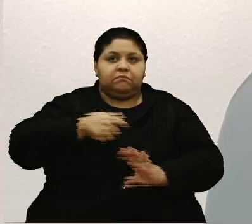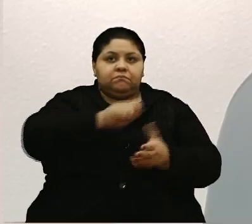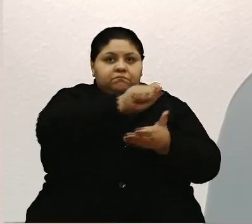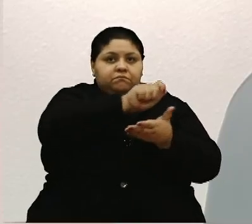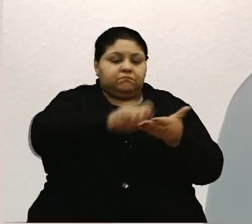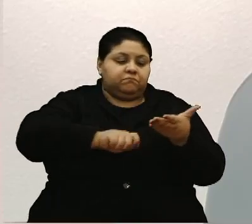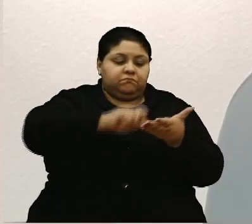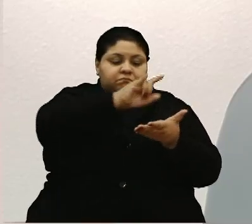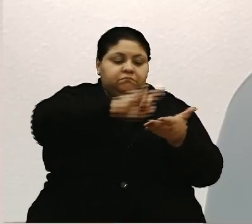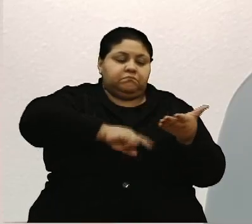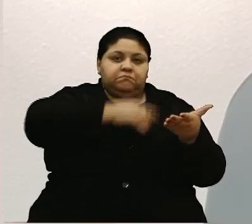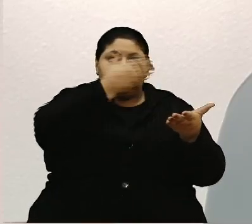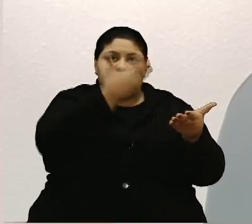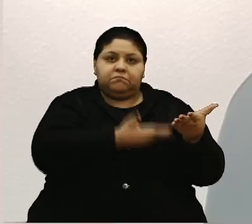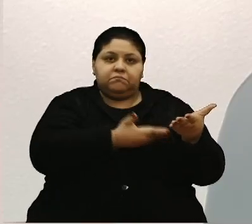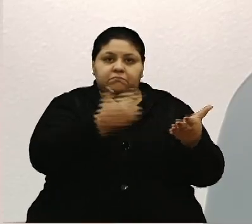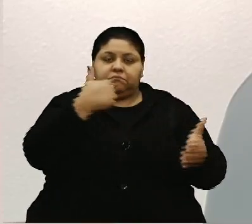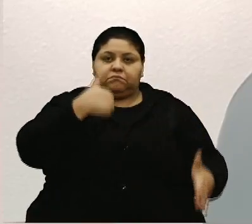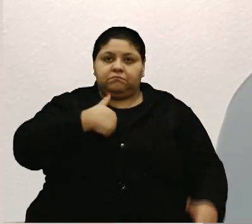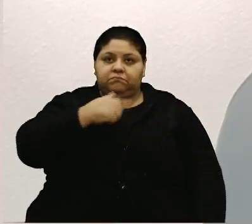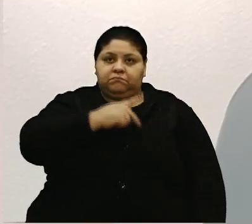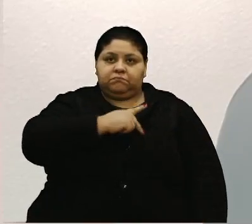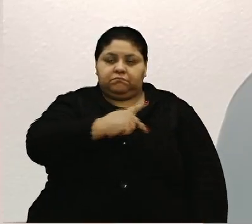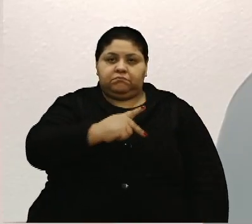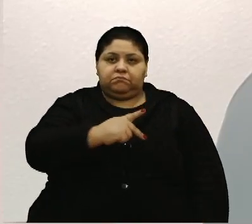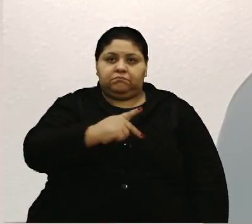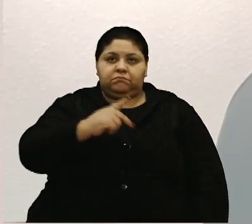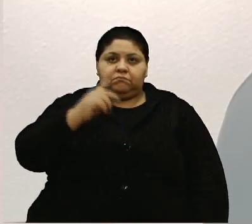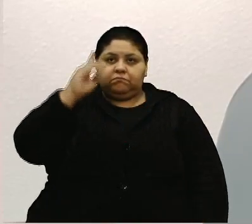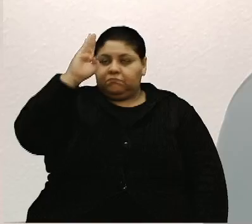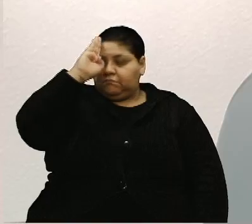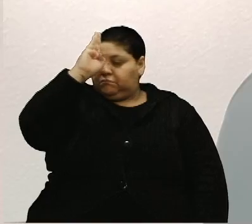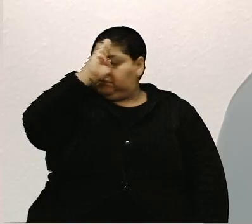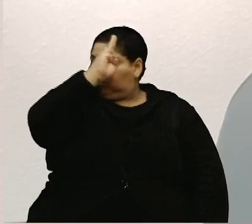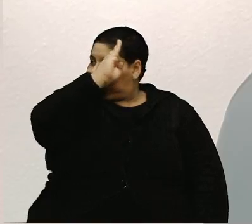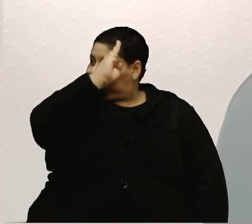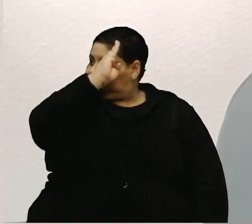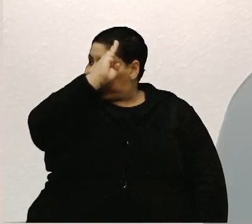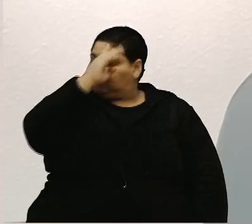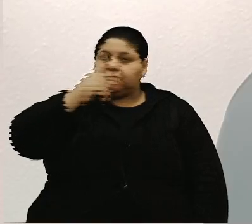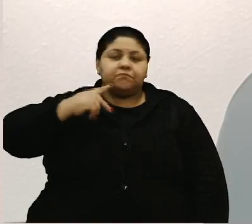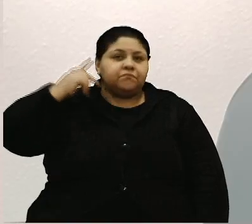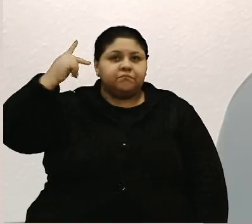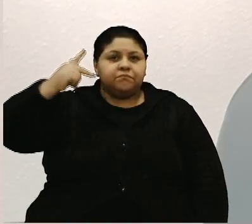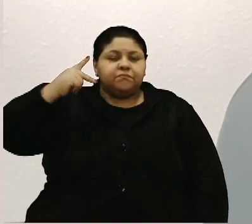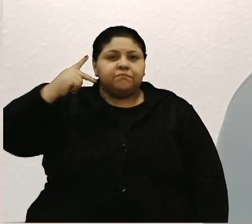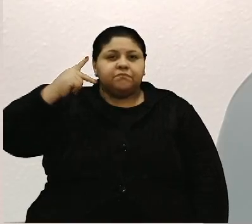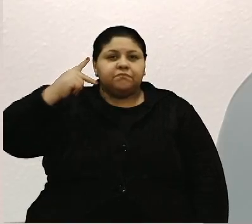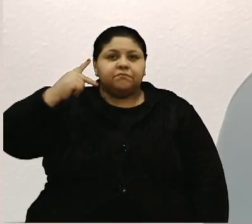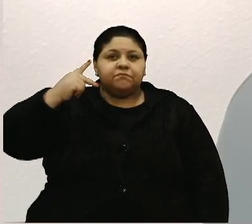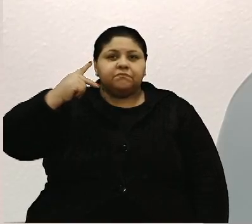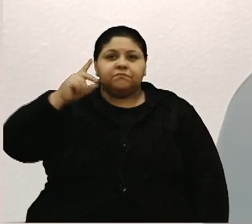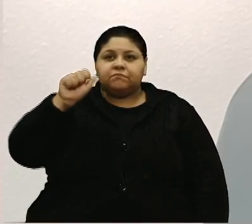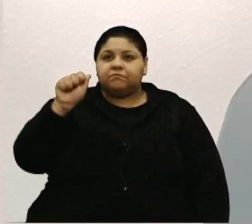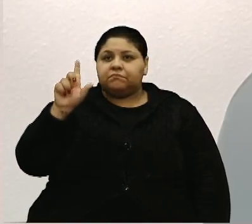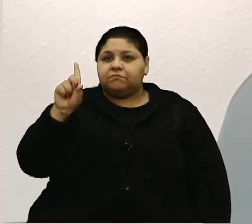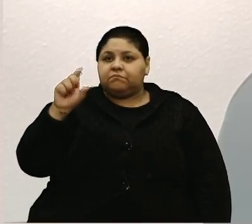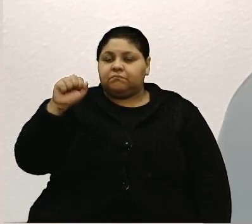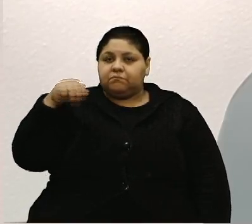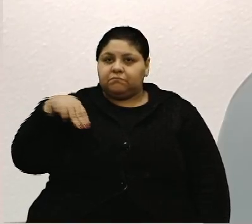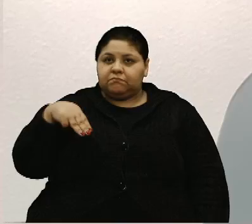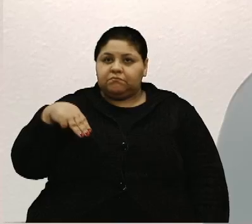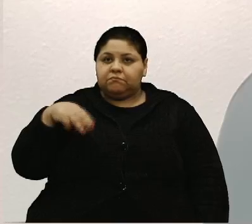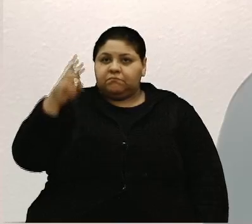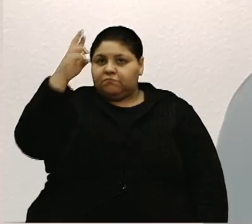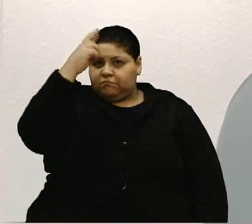Esse documento é assinado por mim, presidente e relator Adriano Bressan, vereador Adam Heck, vereador